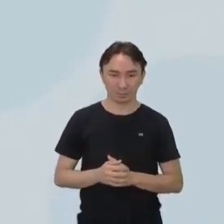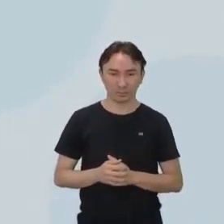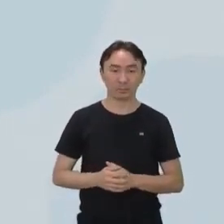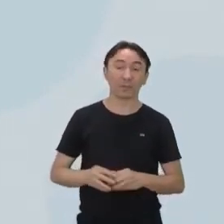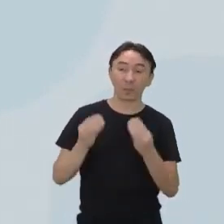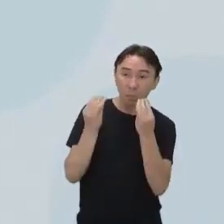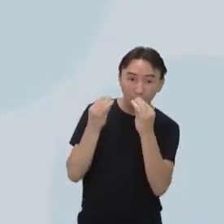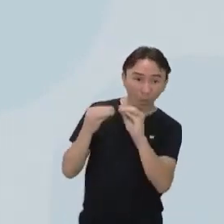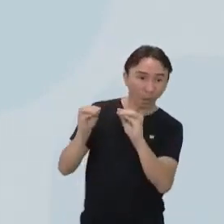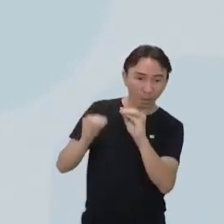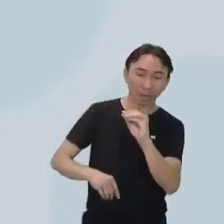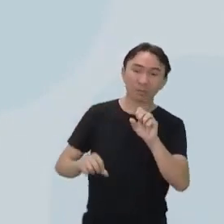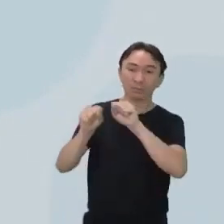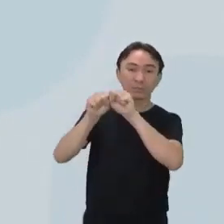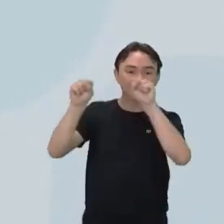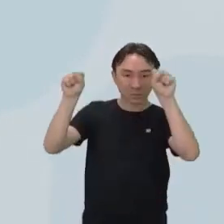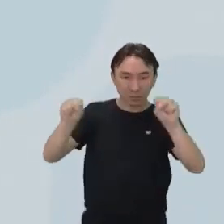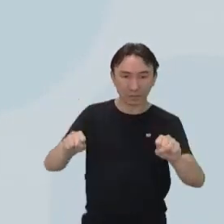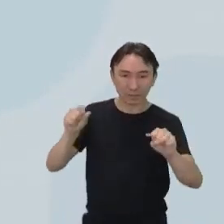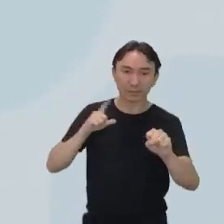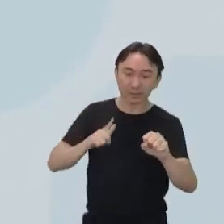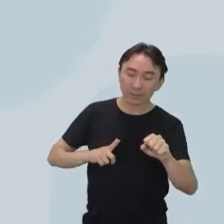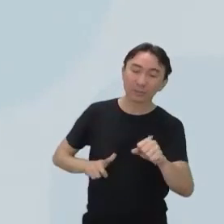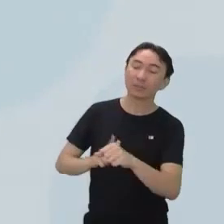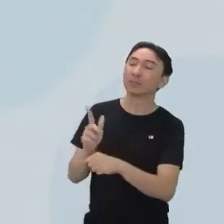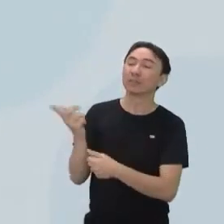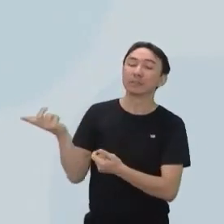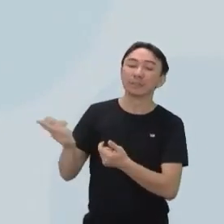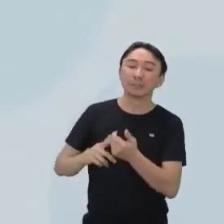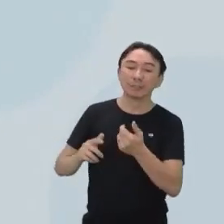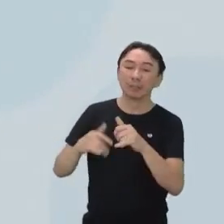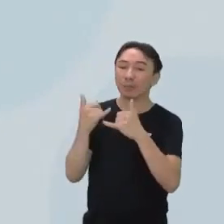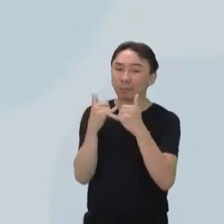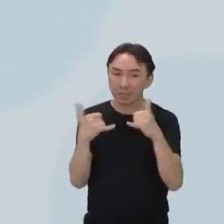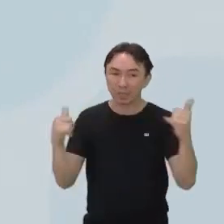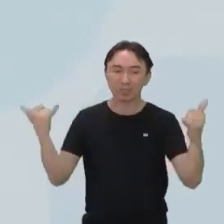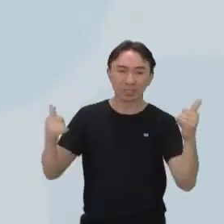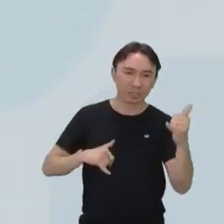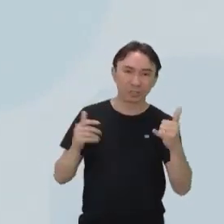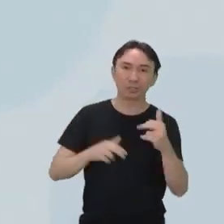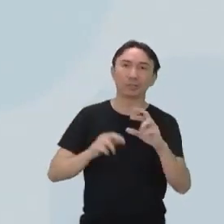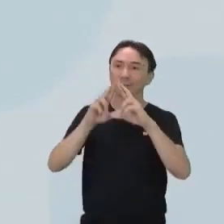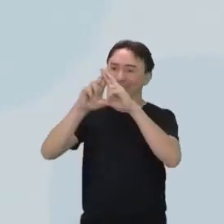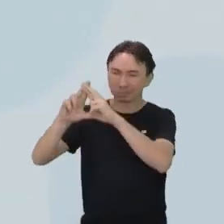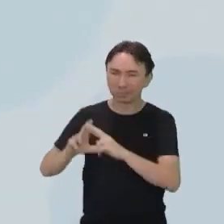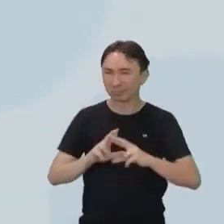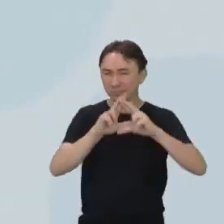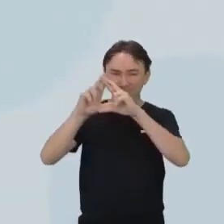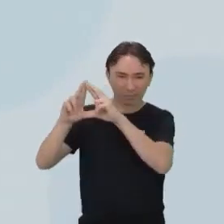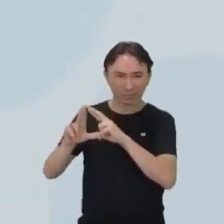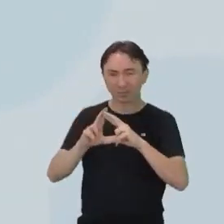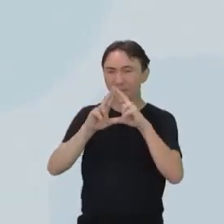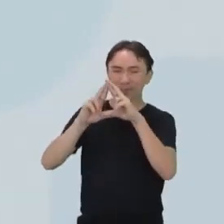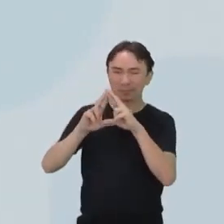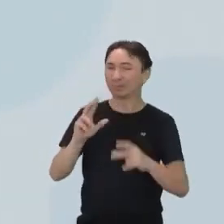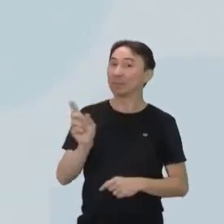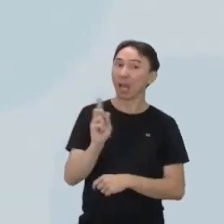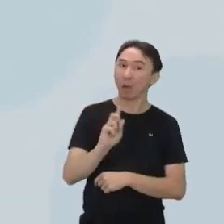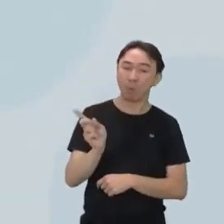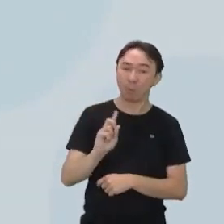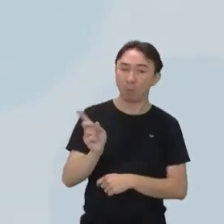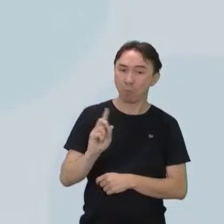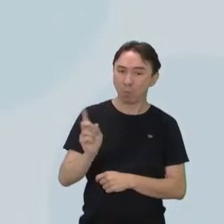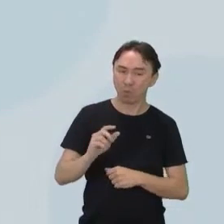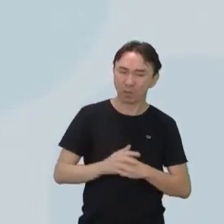de energia não renovável para consumo na casa. E aí, professor, o senhor acha que essa alternativa ela